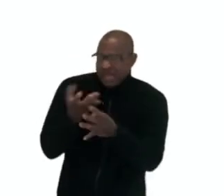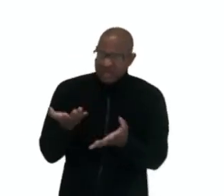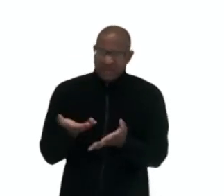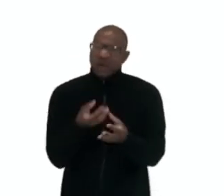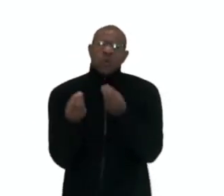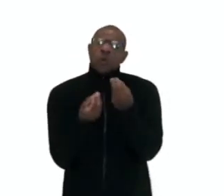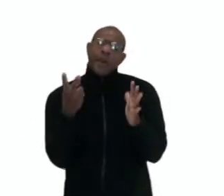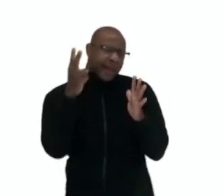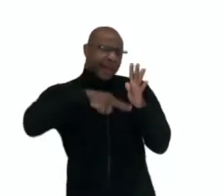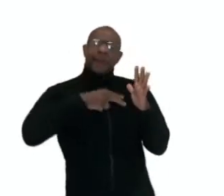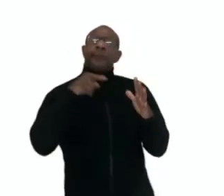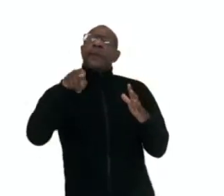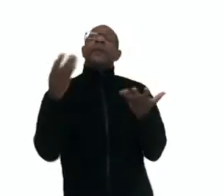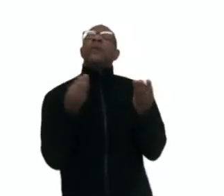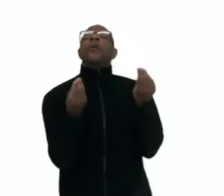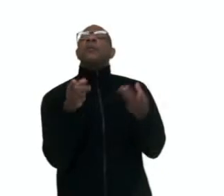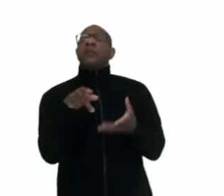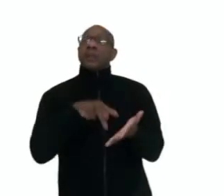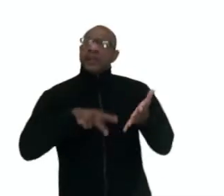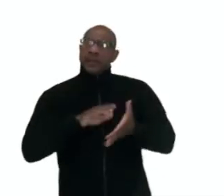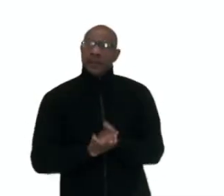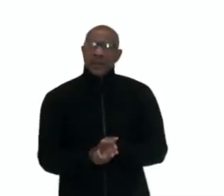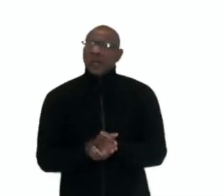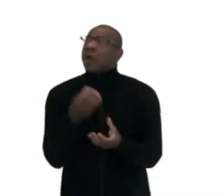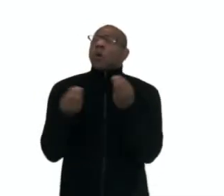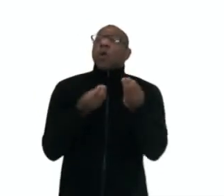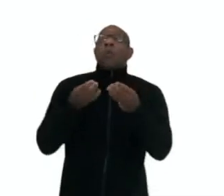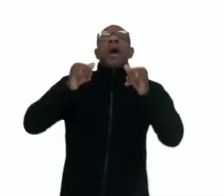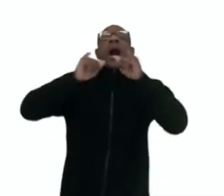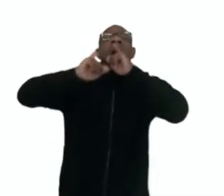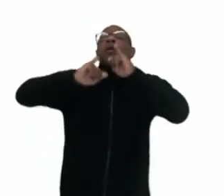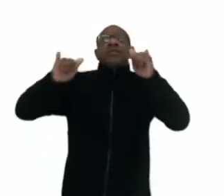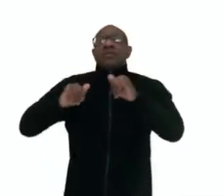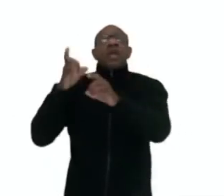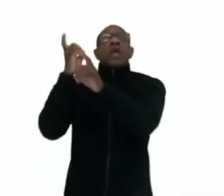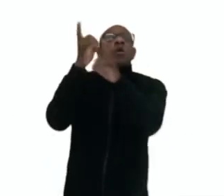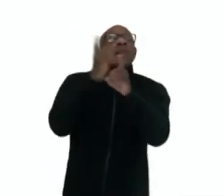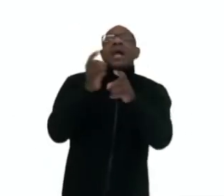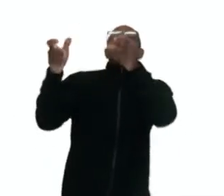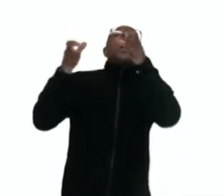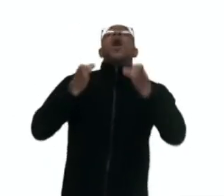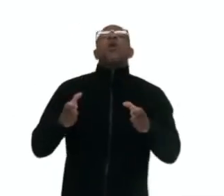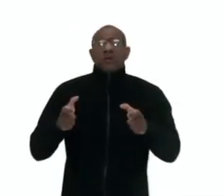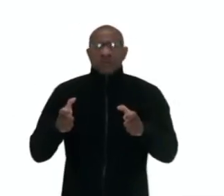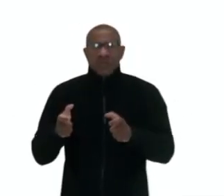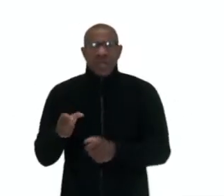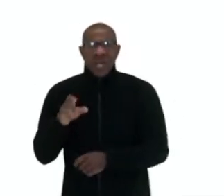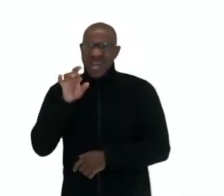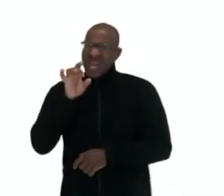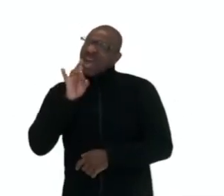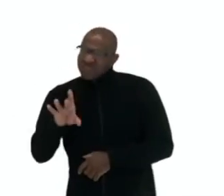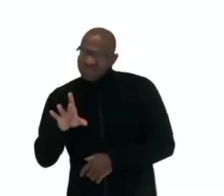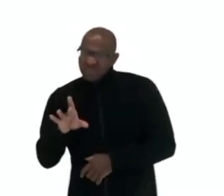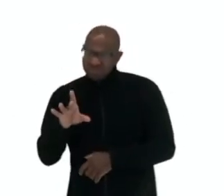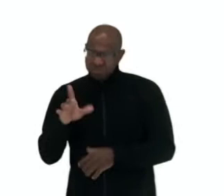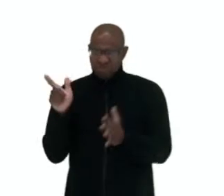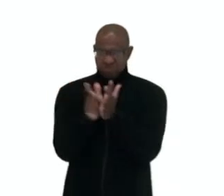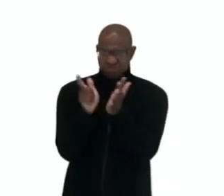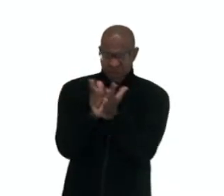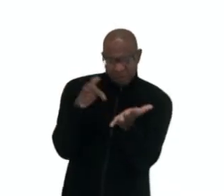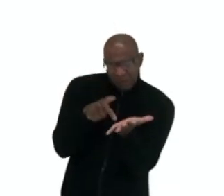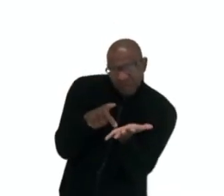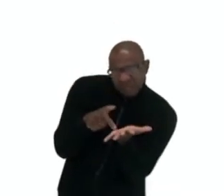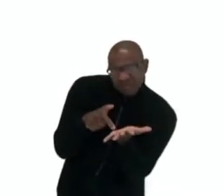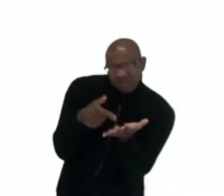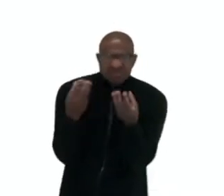para você? Como as notícias são vinculadas atualmente? Será que é só via papel